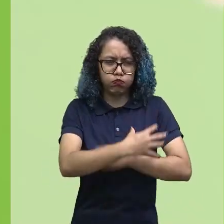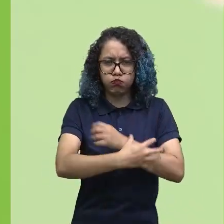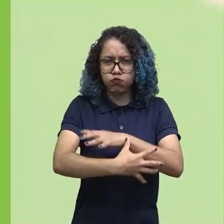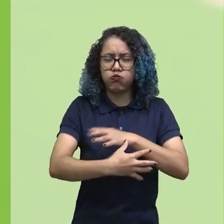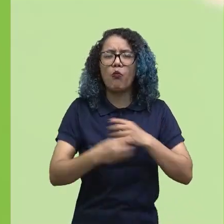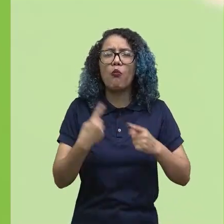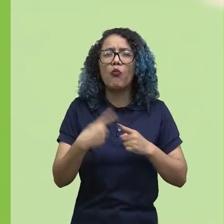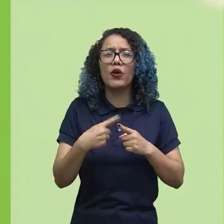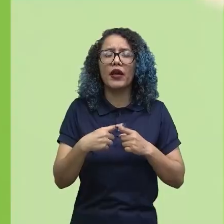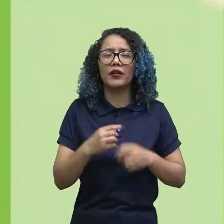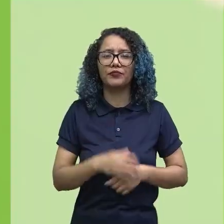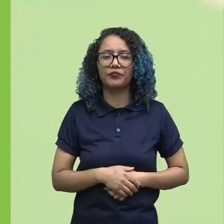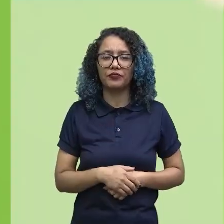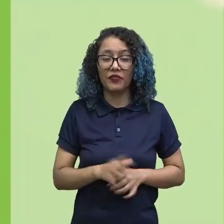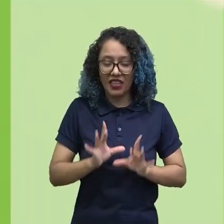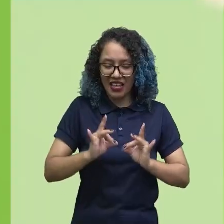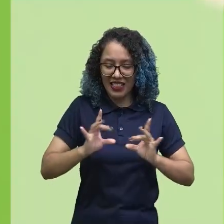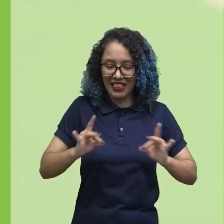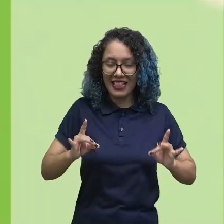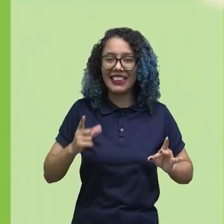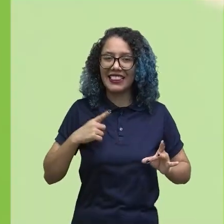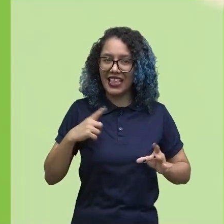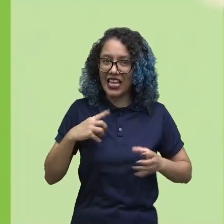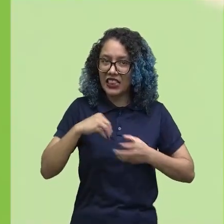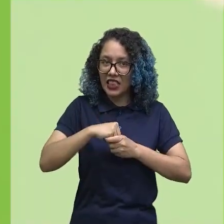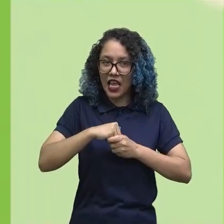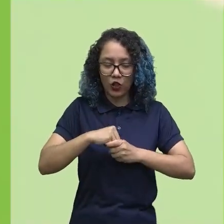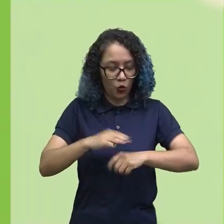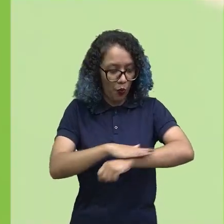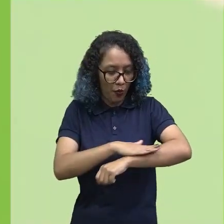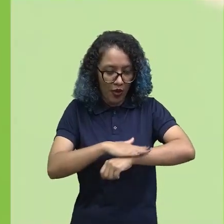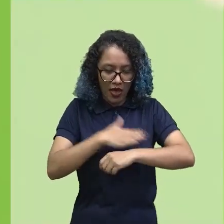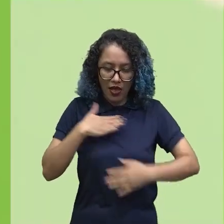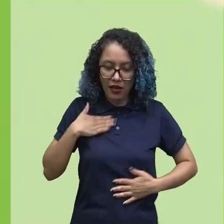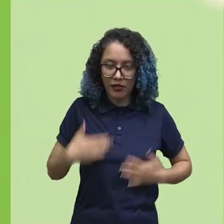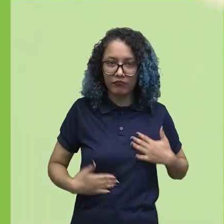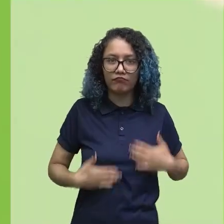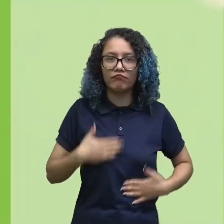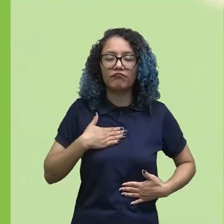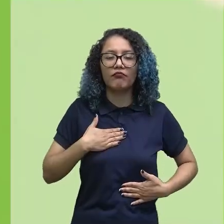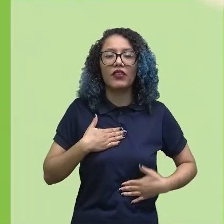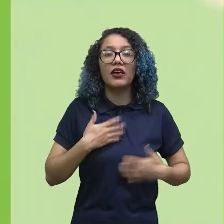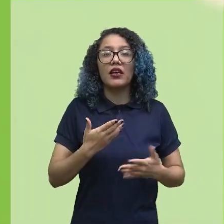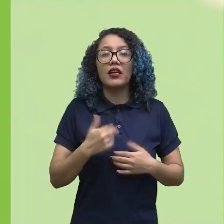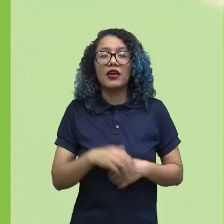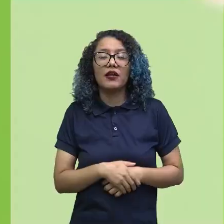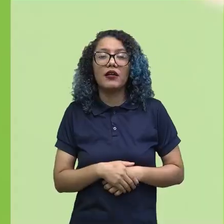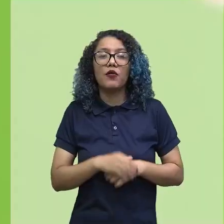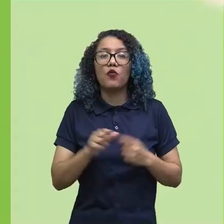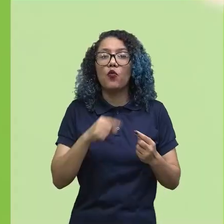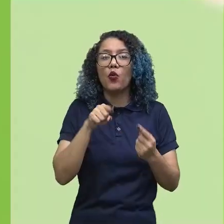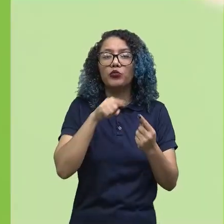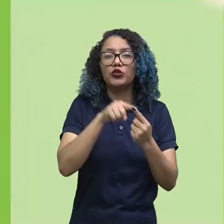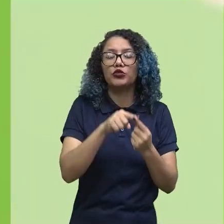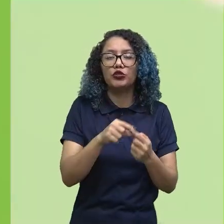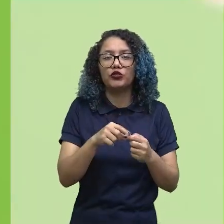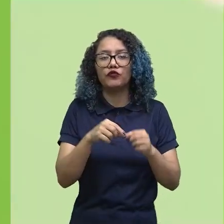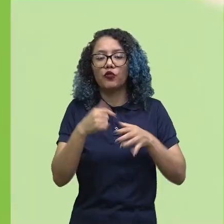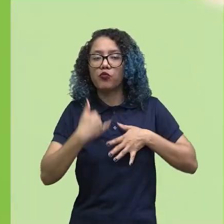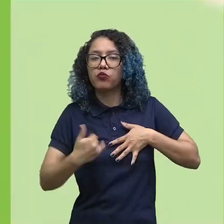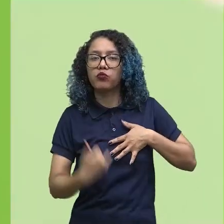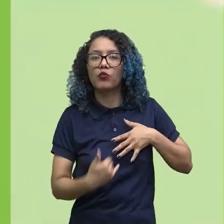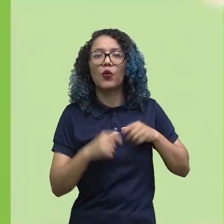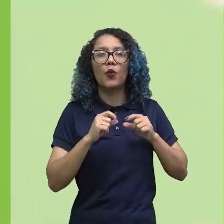Esse fluido que está concentrado ali naquele tecido. E aí, qual é a função do sistema linfático? É exatamente tirar